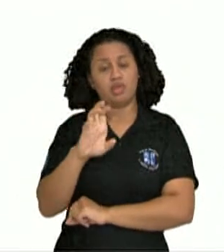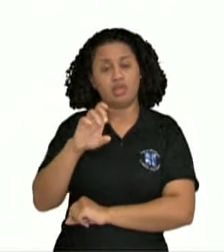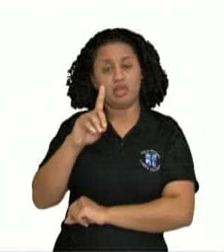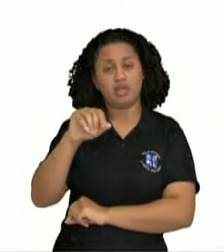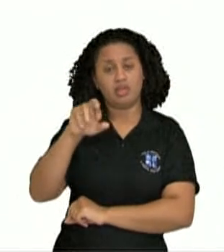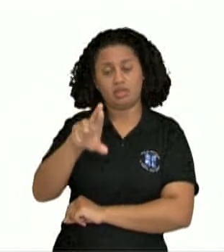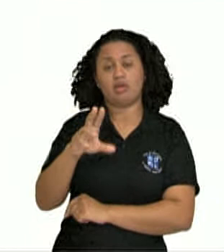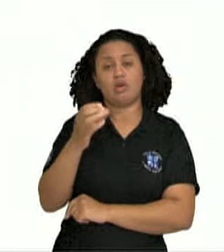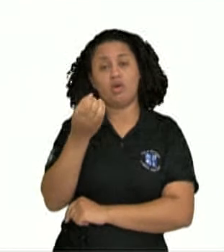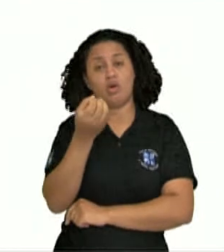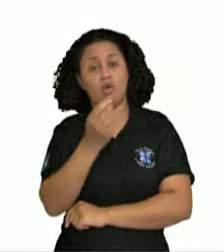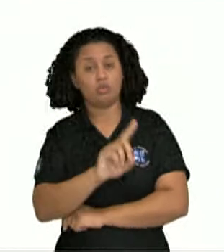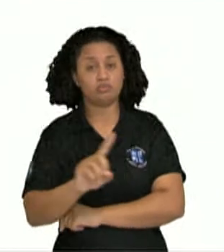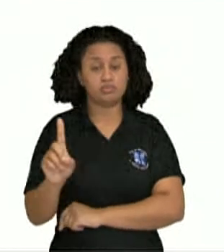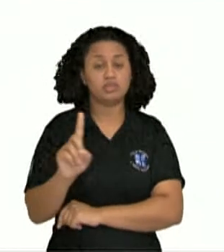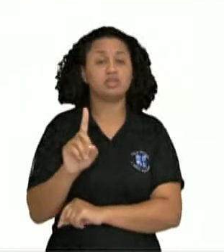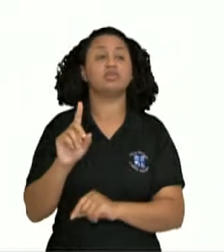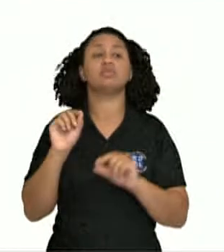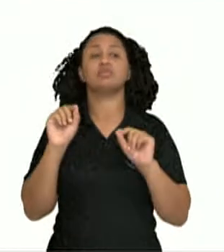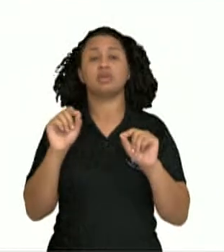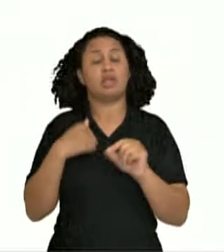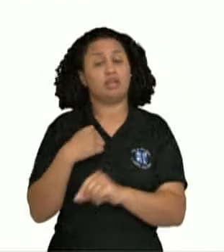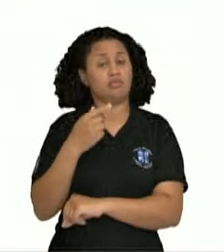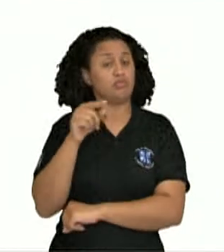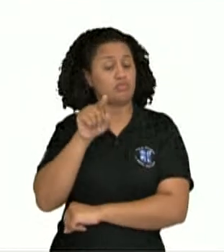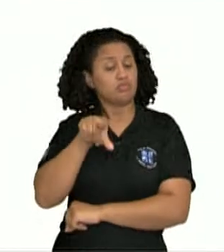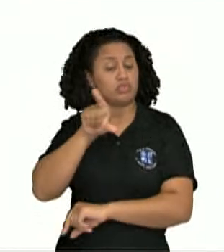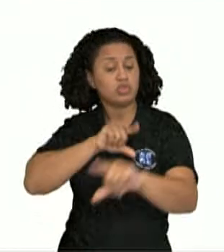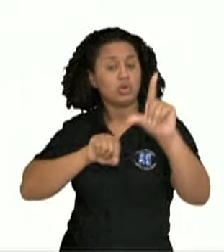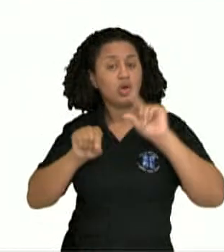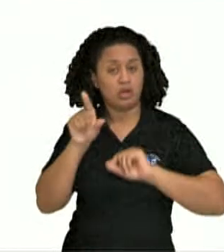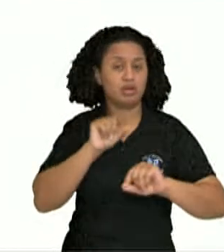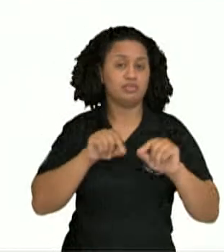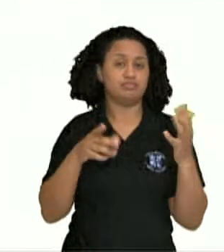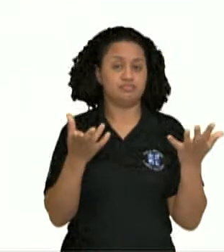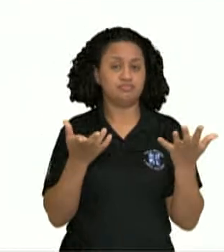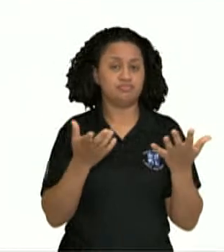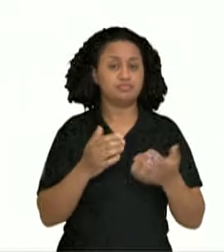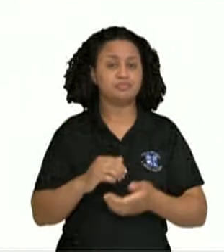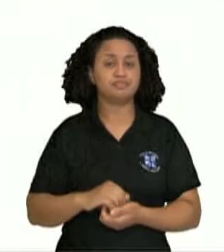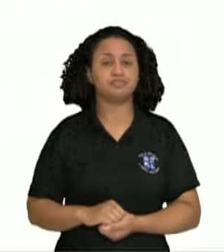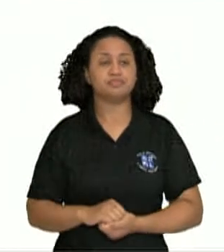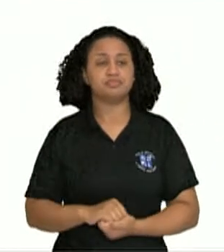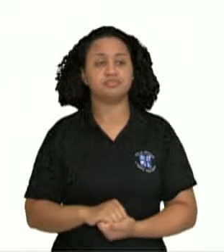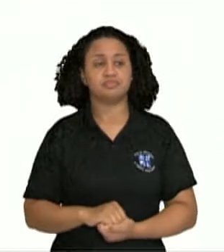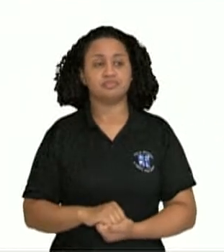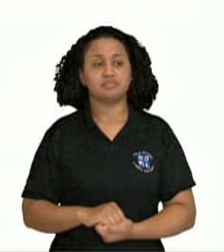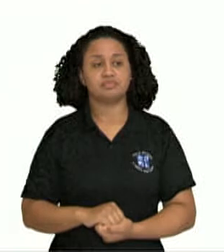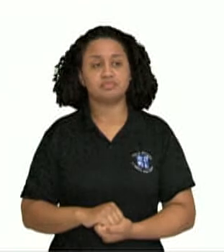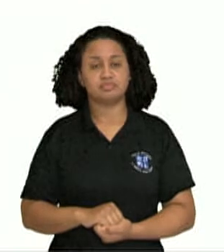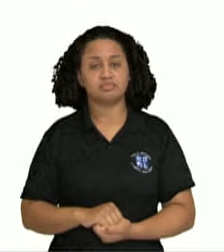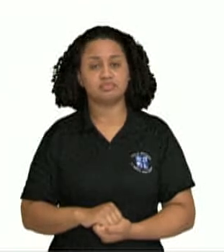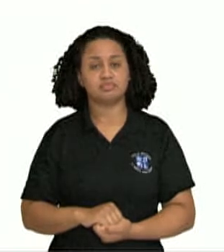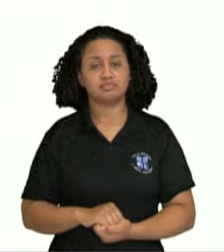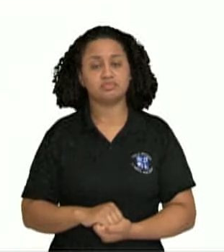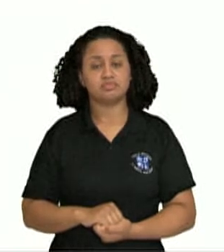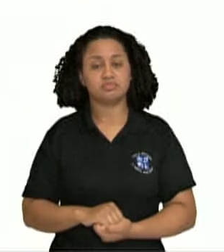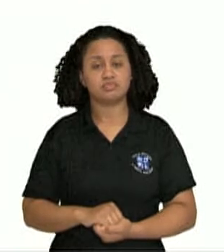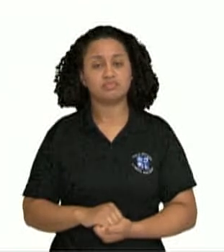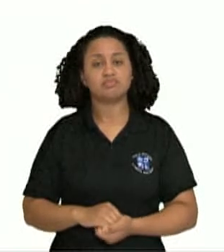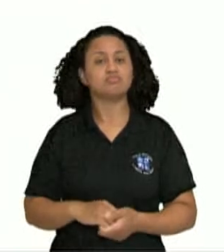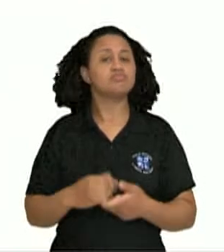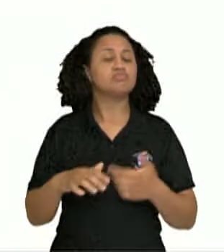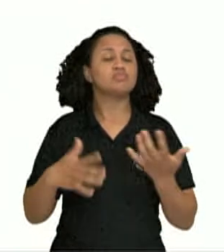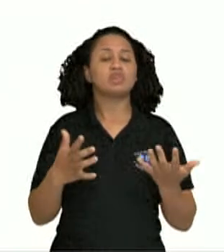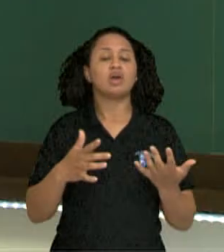não é tua. Então, você que decide, né? Lo que cambia es tu maneira de afrontar a situação. Então,